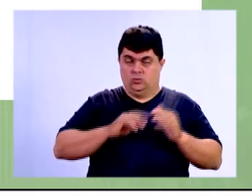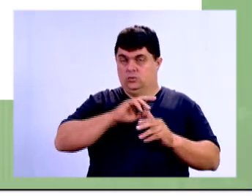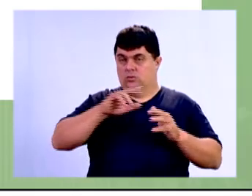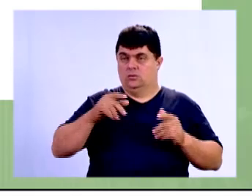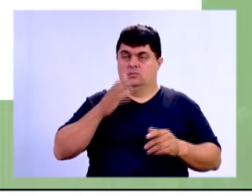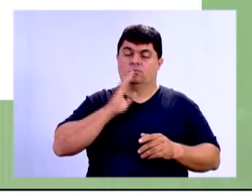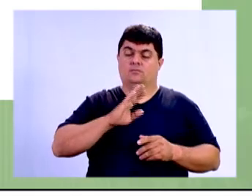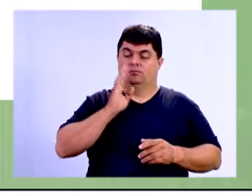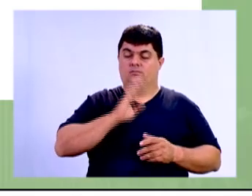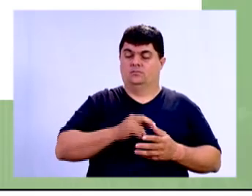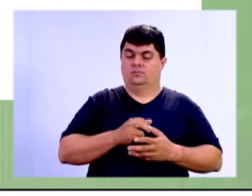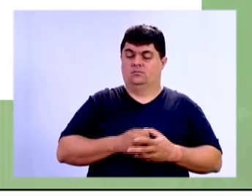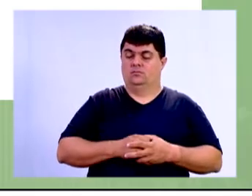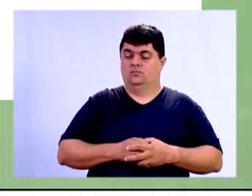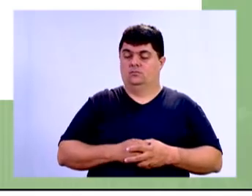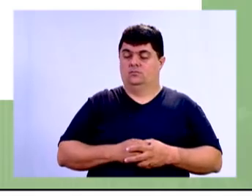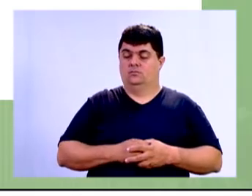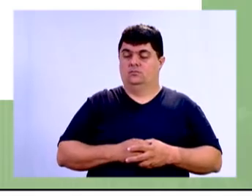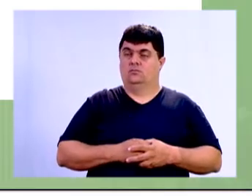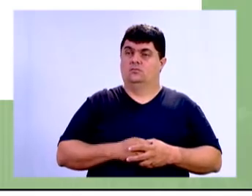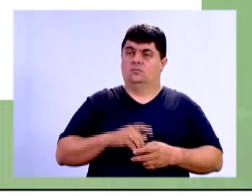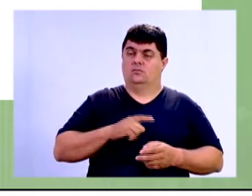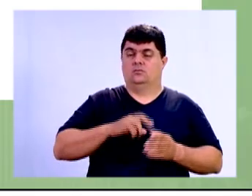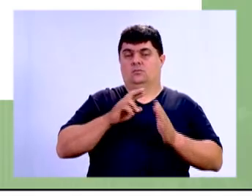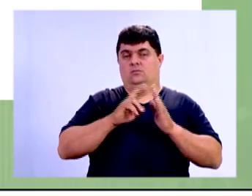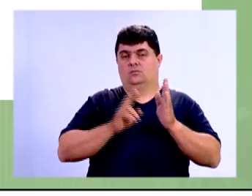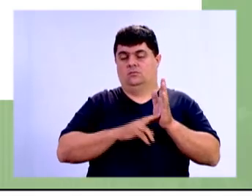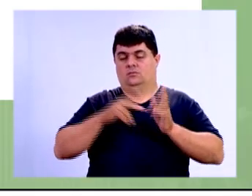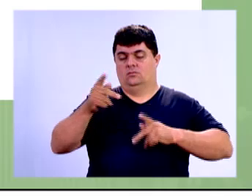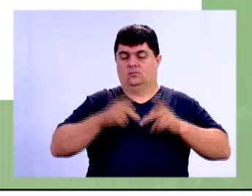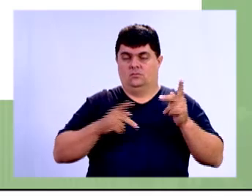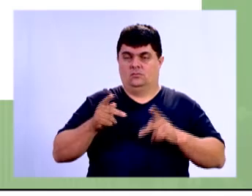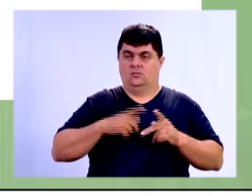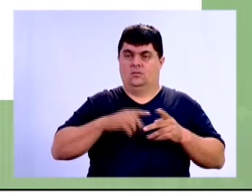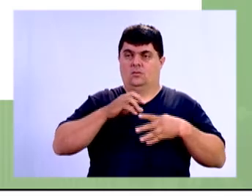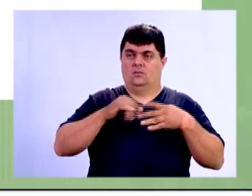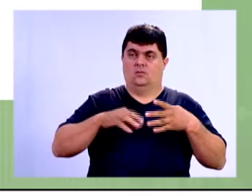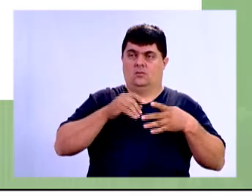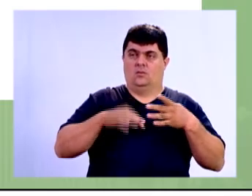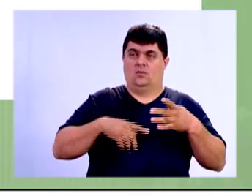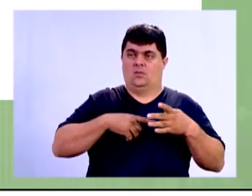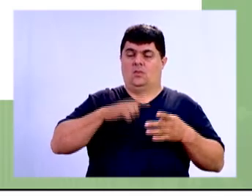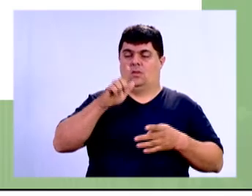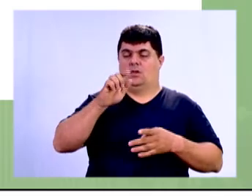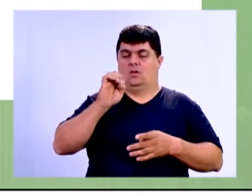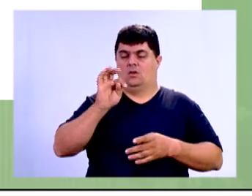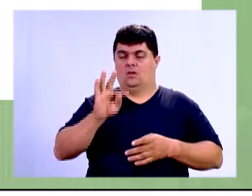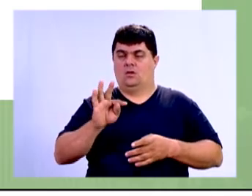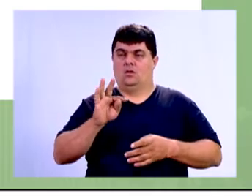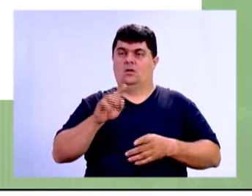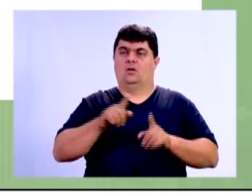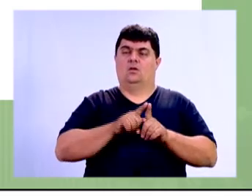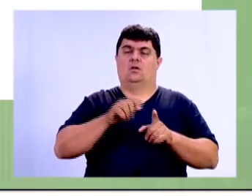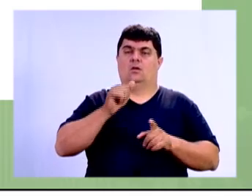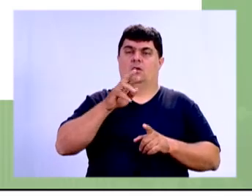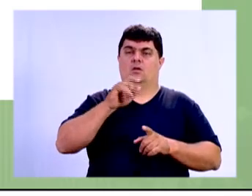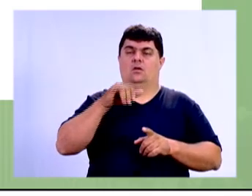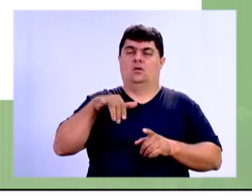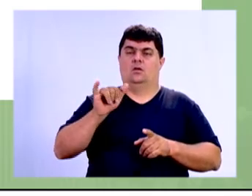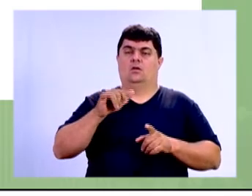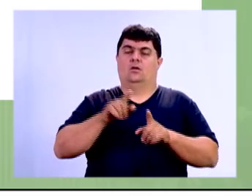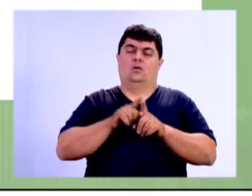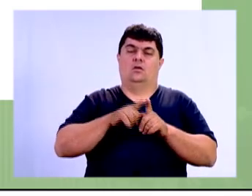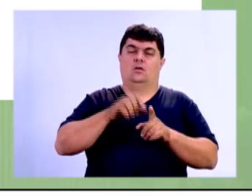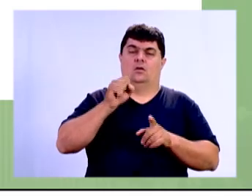Legal isso aí, né? E como existe padrão de projeto, eu defini aqui um atributo, só que tem dar um get nesse array list, um set e um array